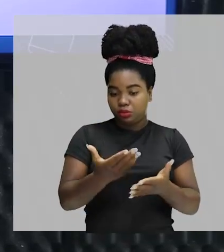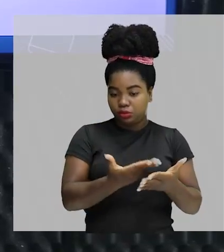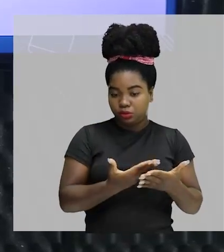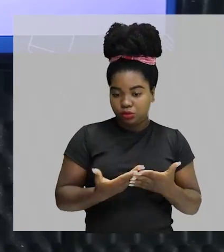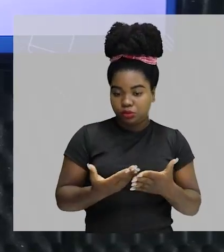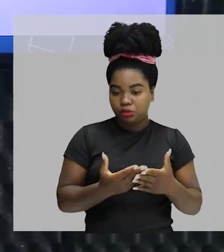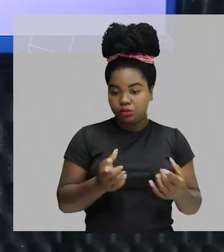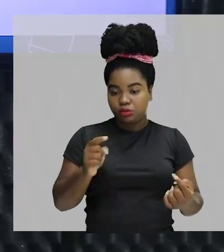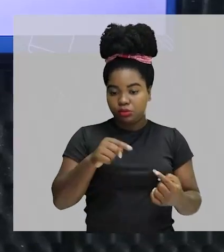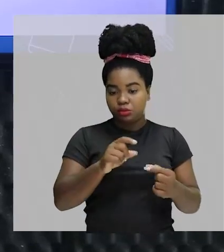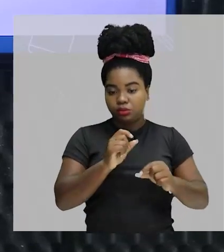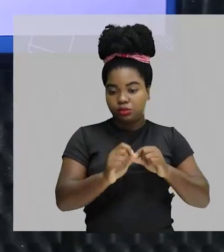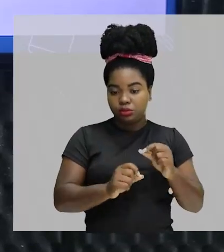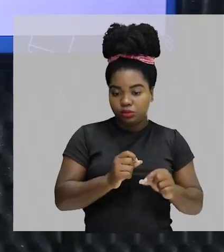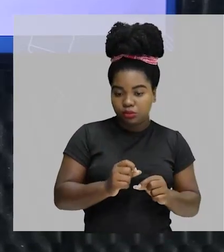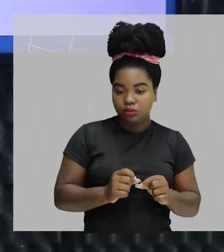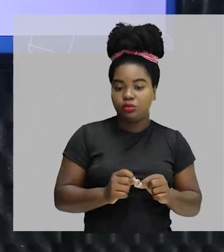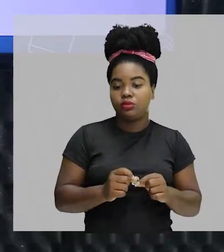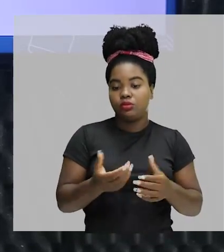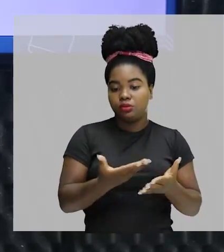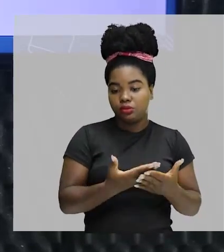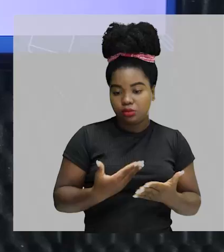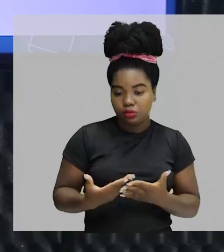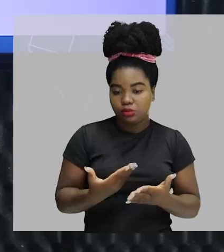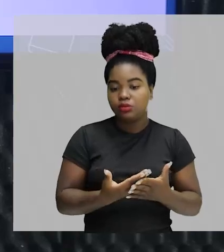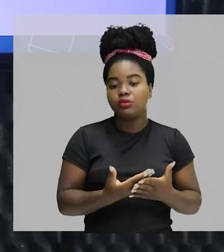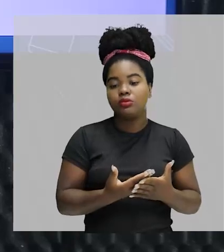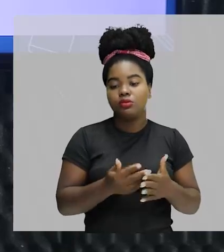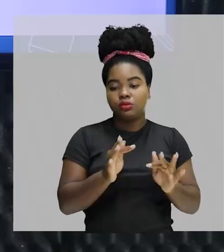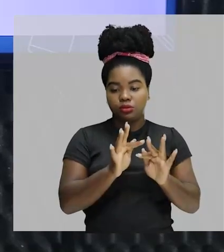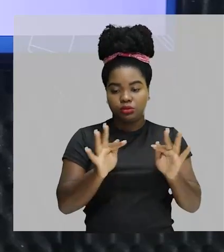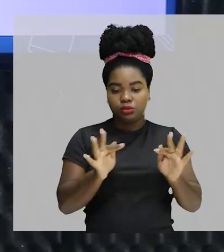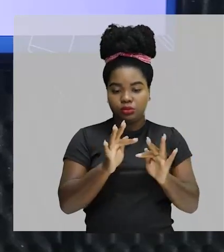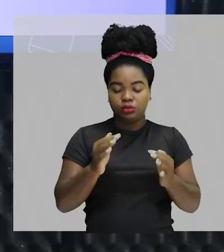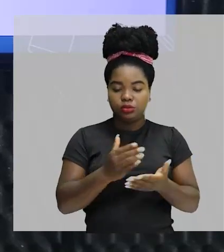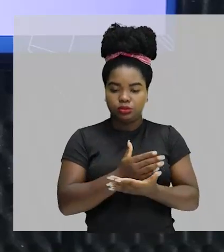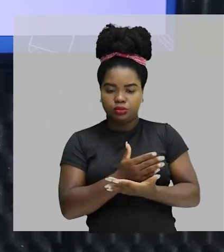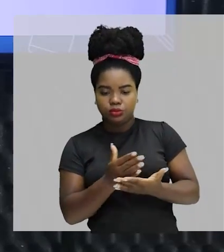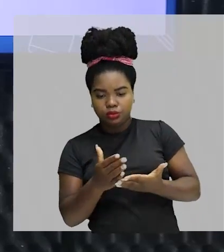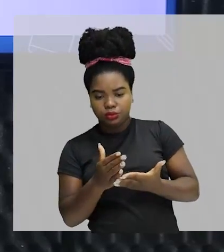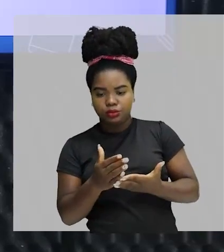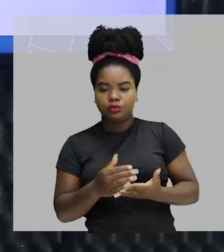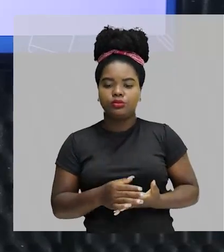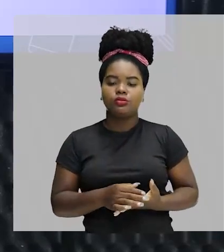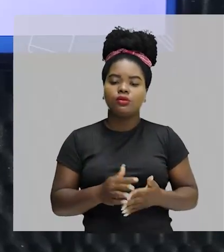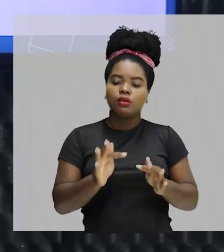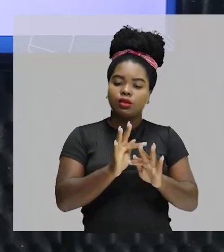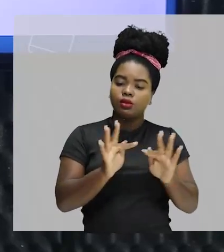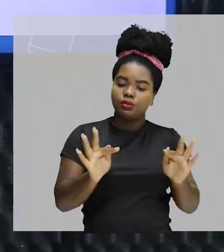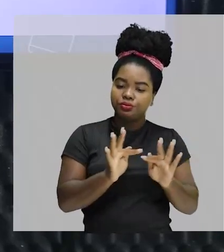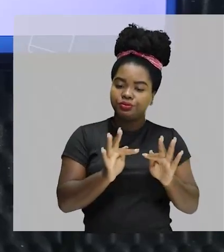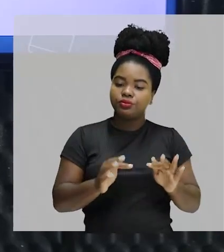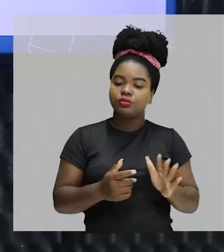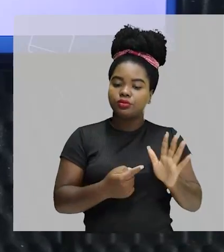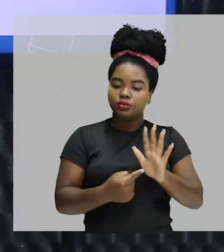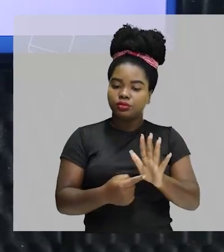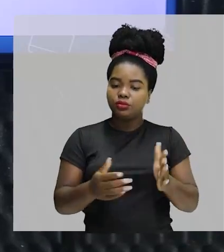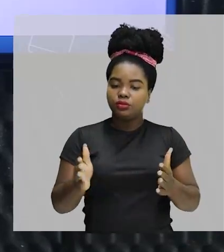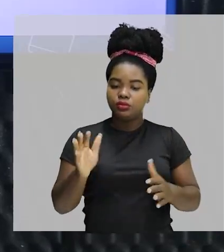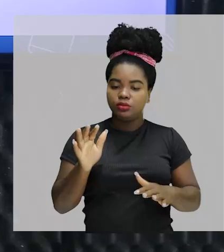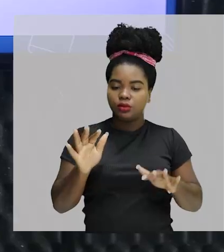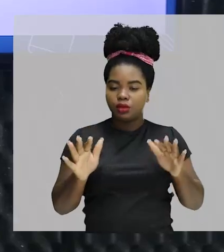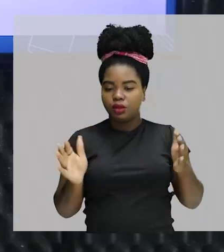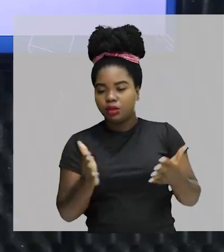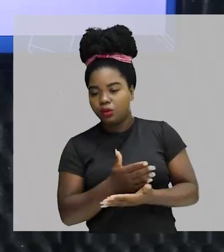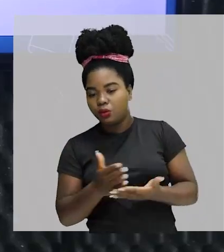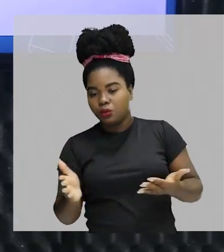o objetivo era justamente o estudo da função exponencial. Lá no comecinho, no estudo de função exponencial, nós apresentamos algumas